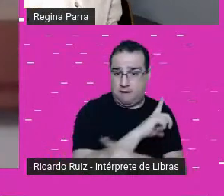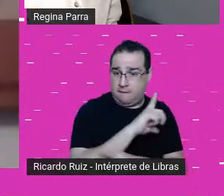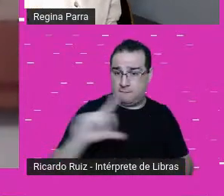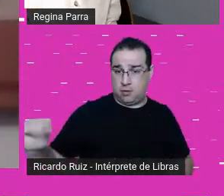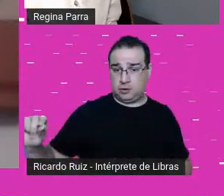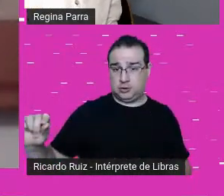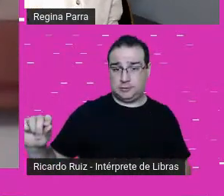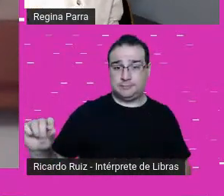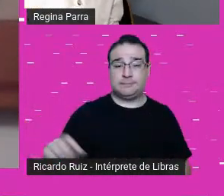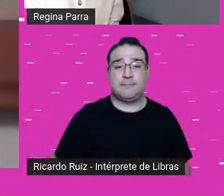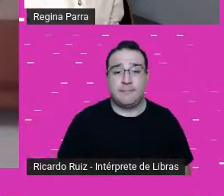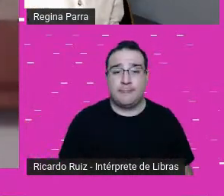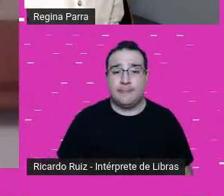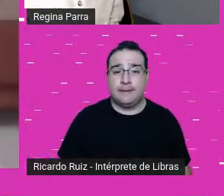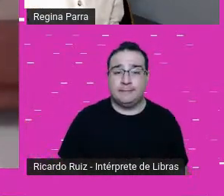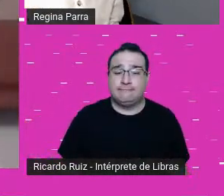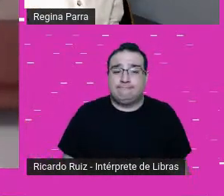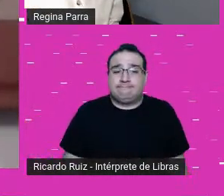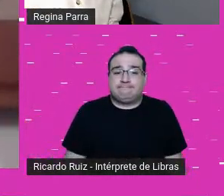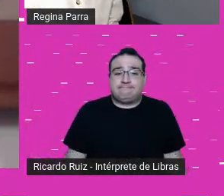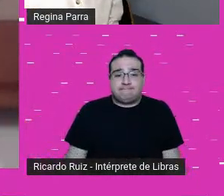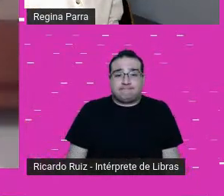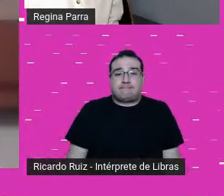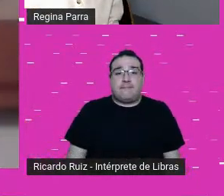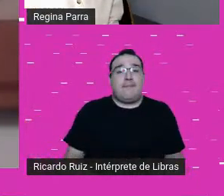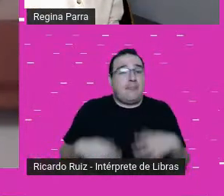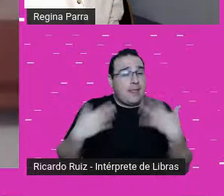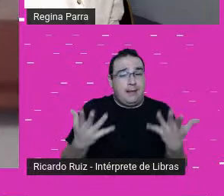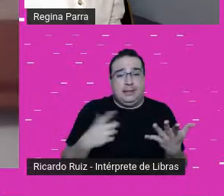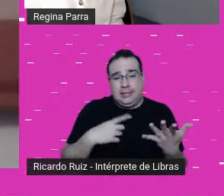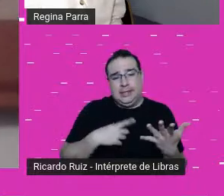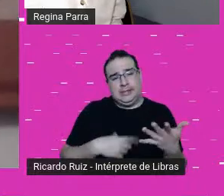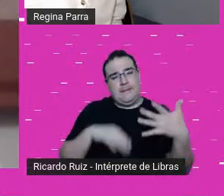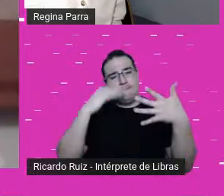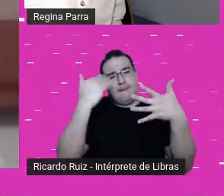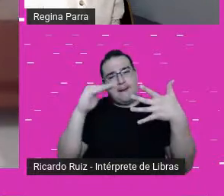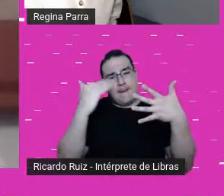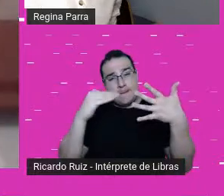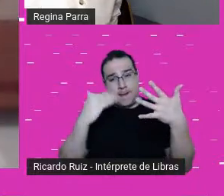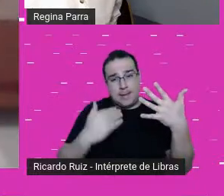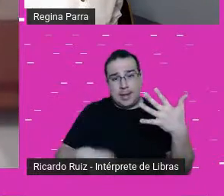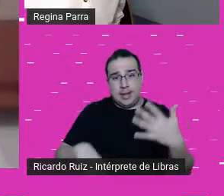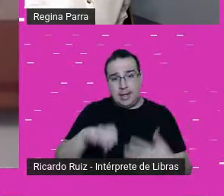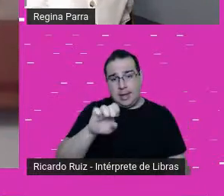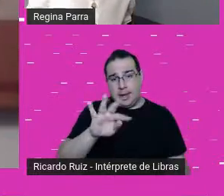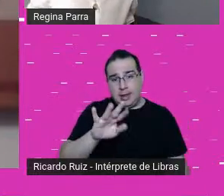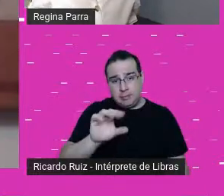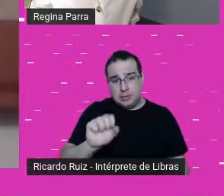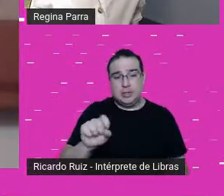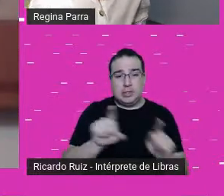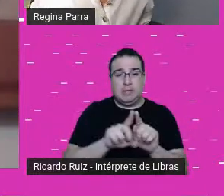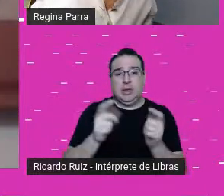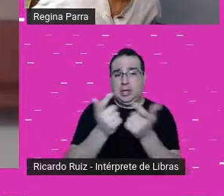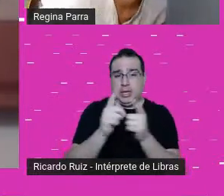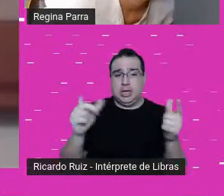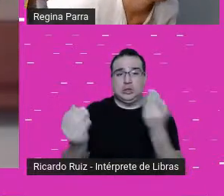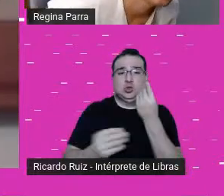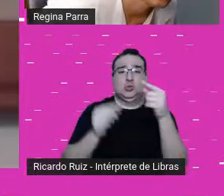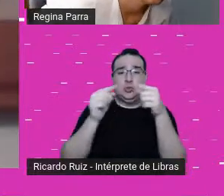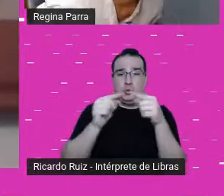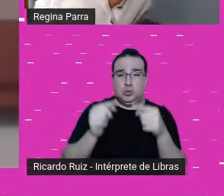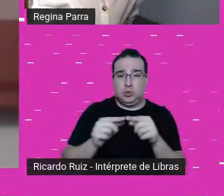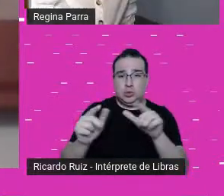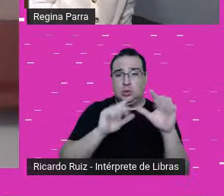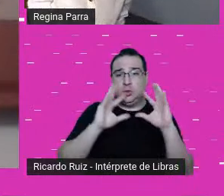Então, eu acho que, né, tiveram muitos elementos nesse sentido, inclusive o próprio tamanho, né, do espaço,